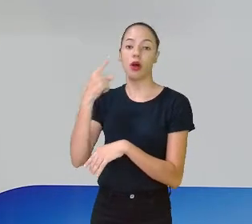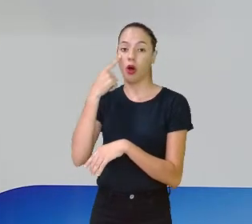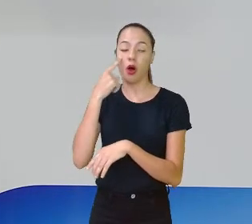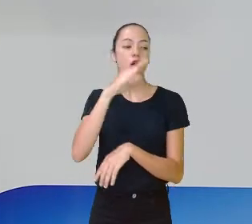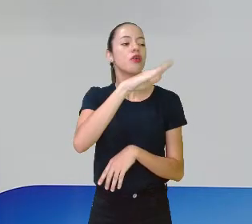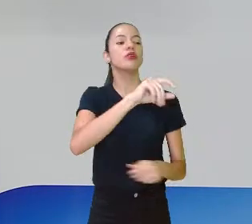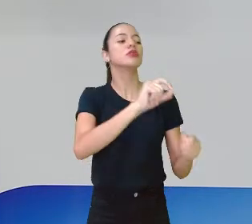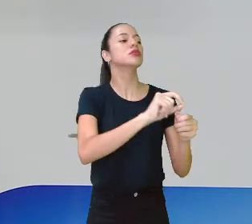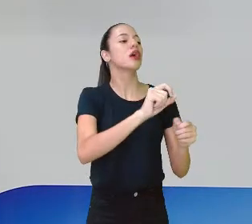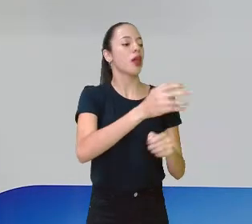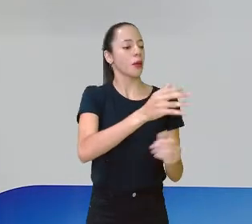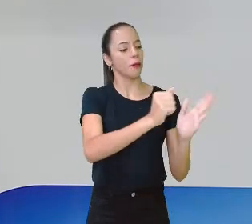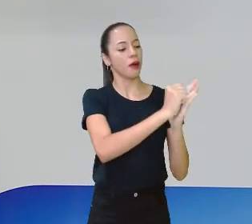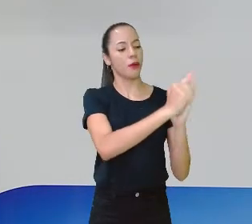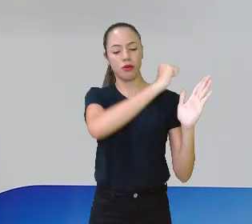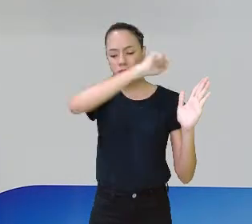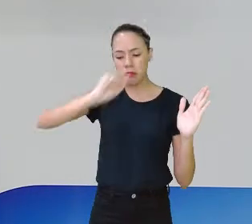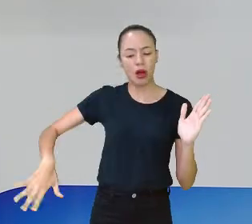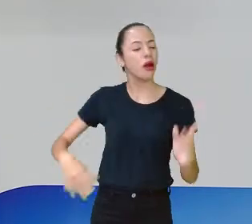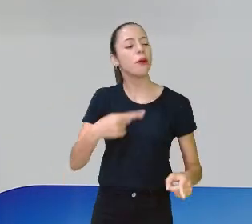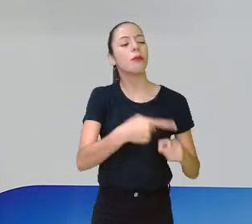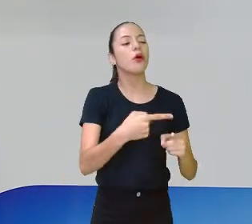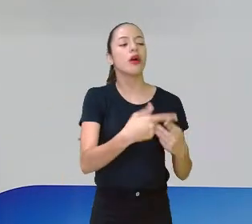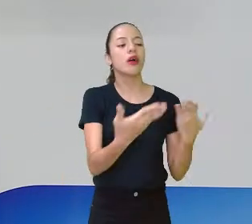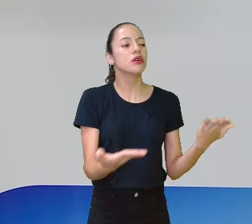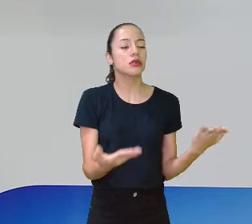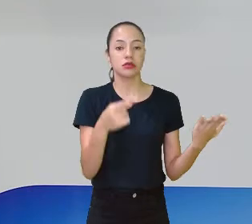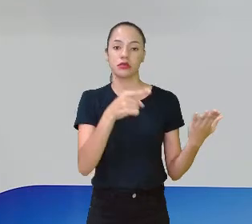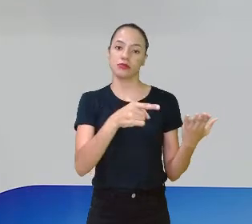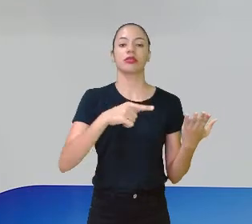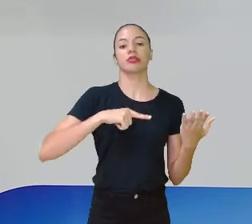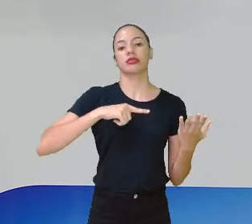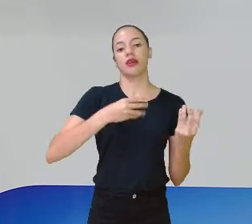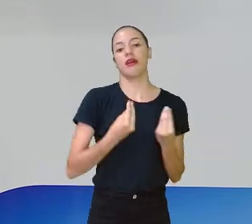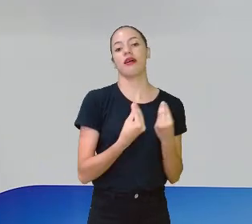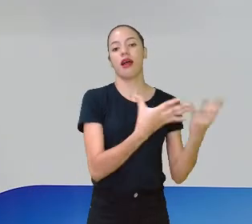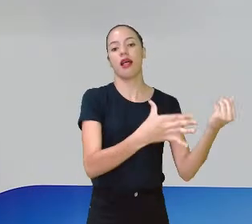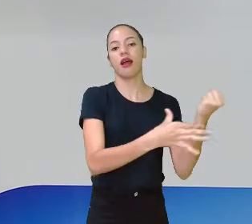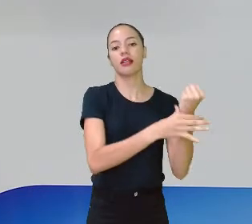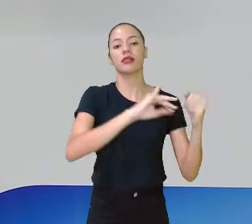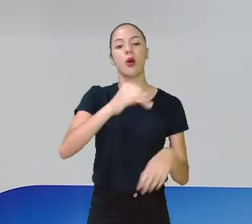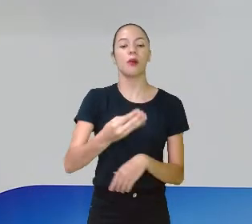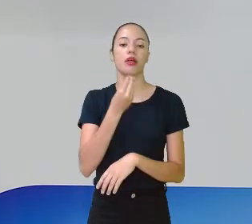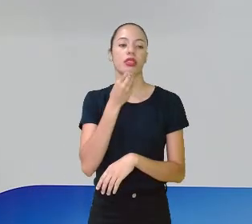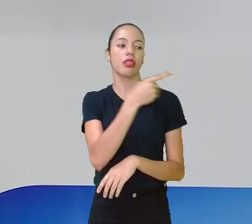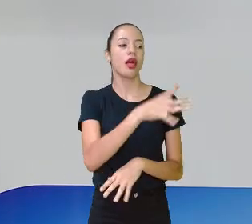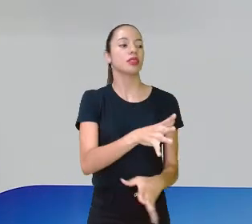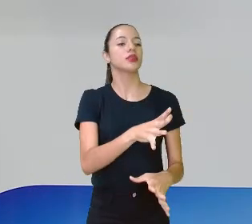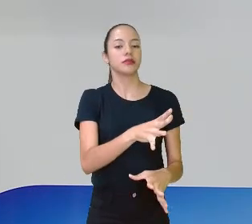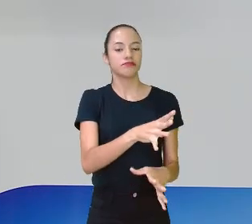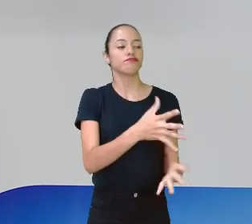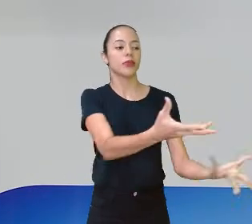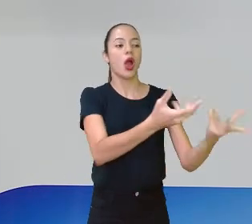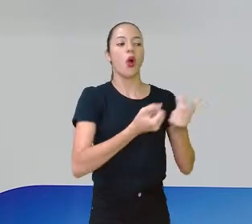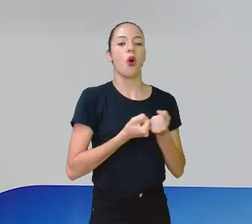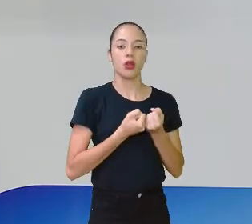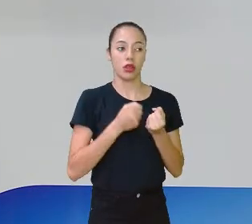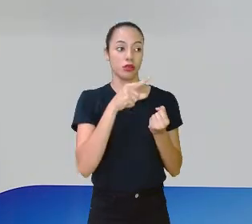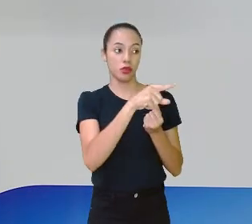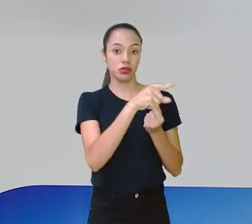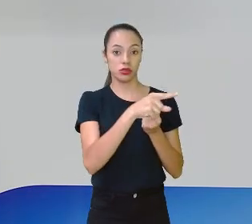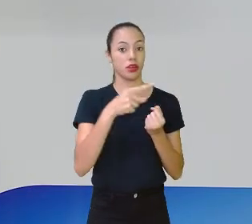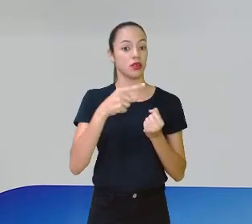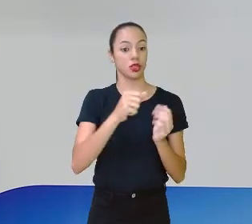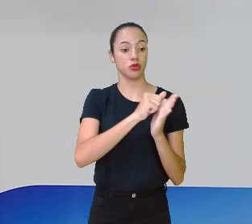dá oportunidade de fala, de escuta, ele entender se jogou ou se foi só uma impressão